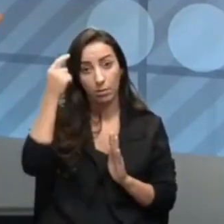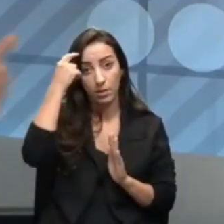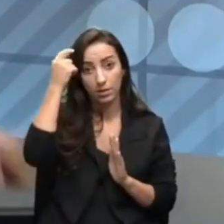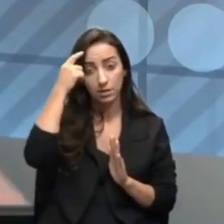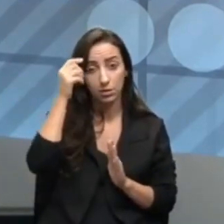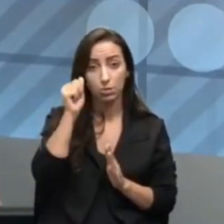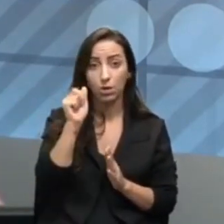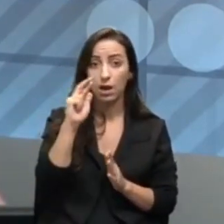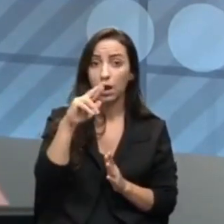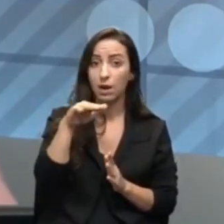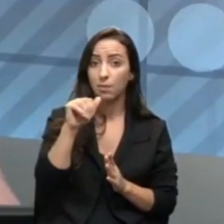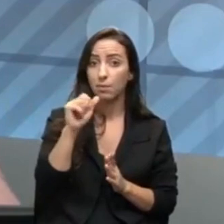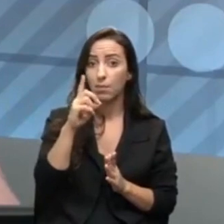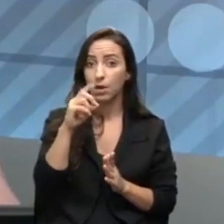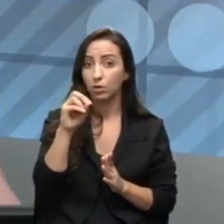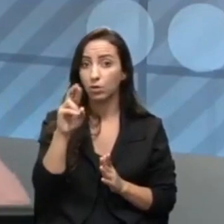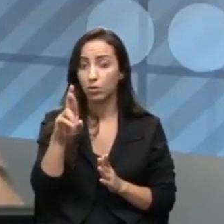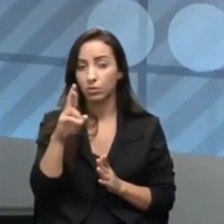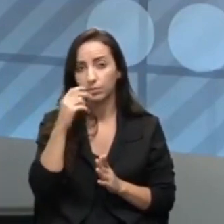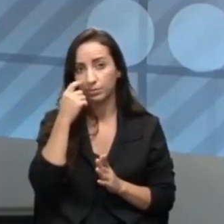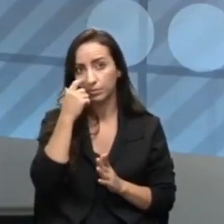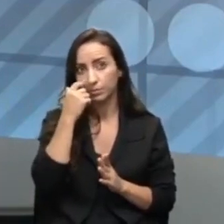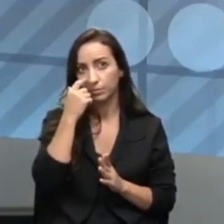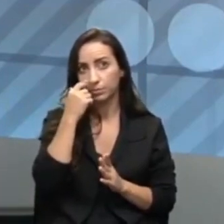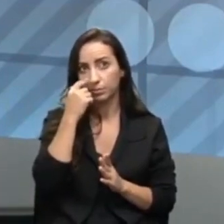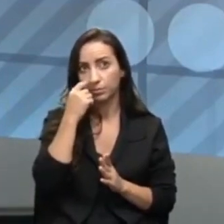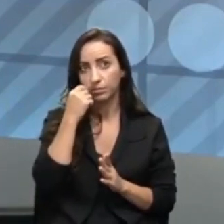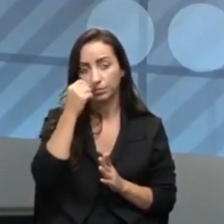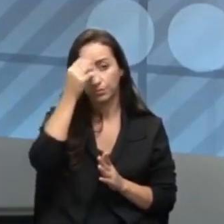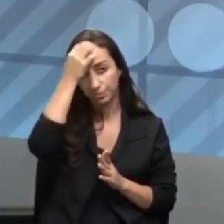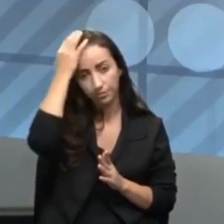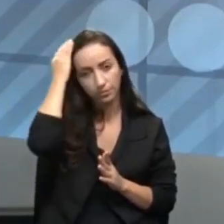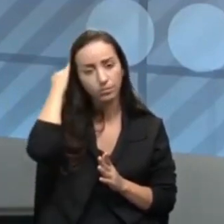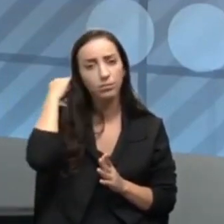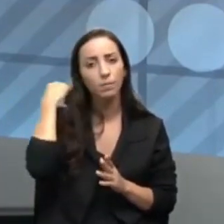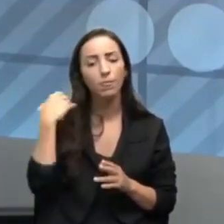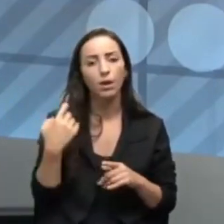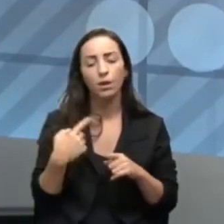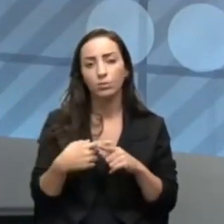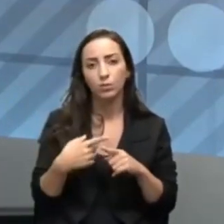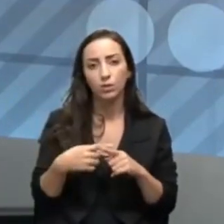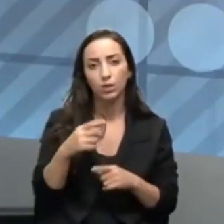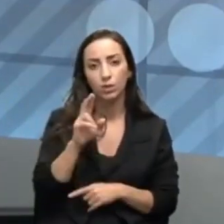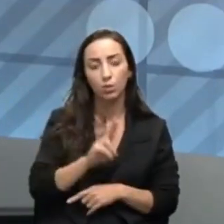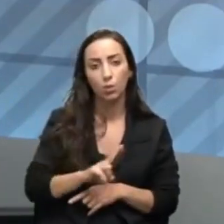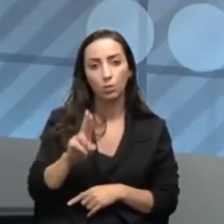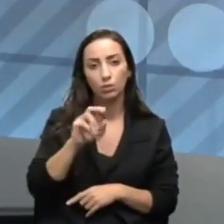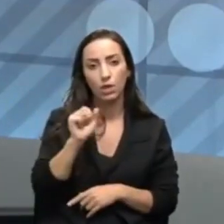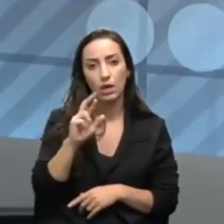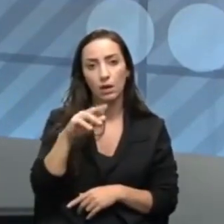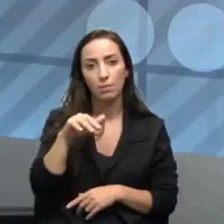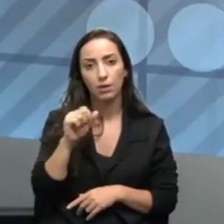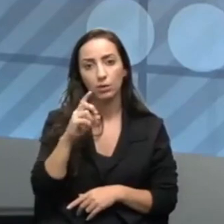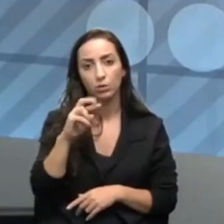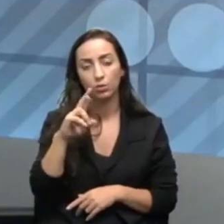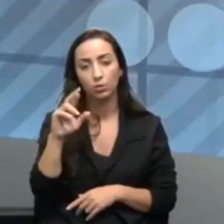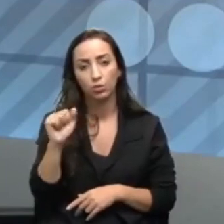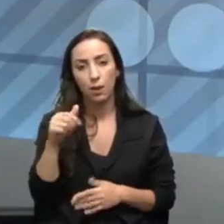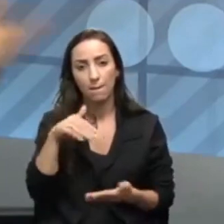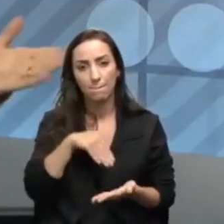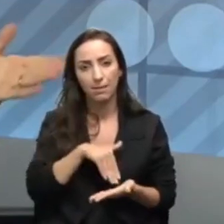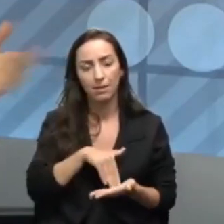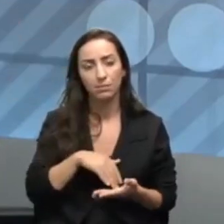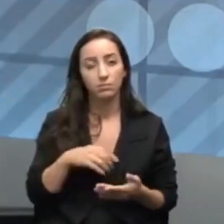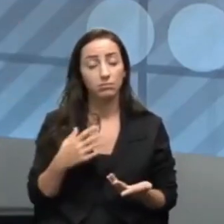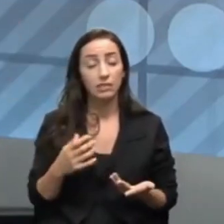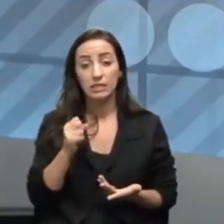no armador. A armadura mínima, por que a gente usa a armadura mínima? Se a gente tem uma viga, se a gente não